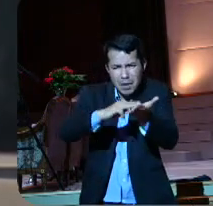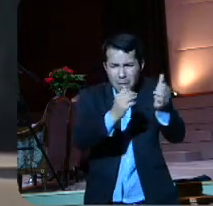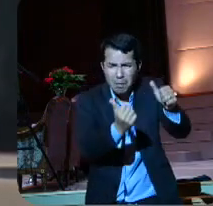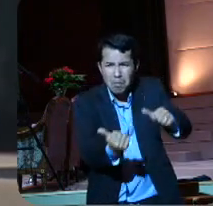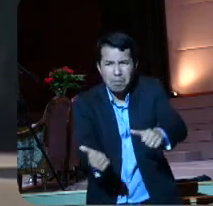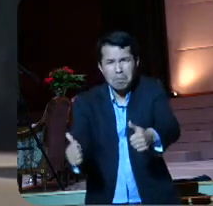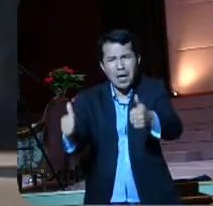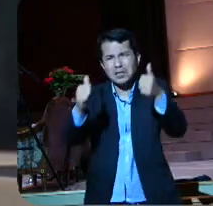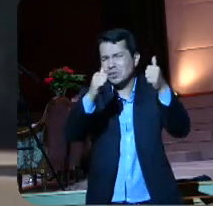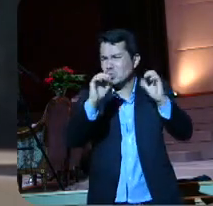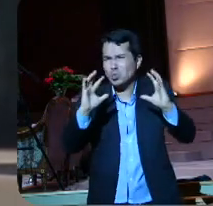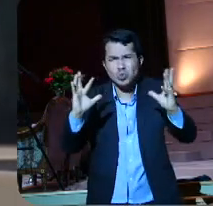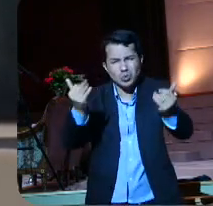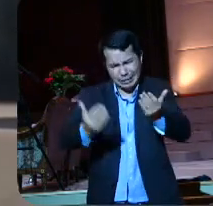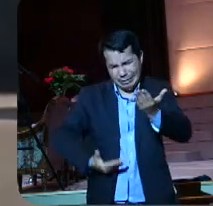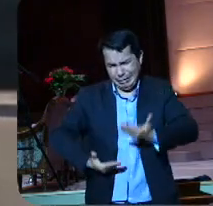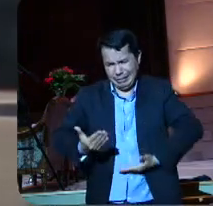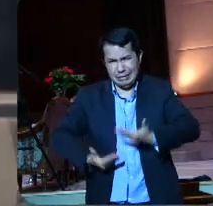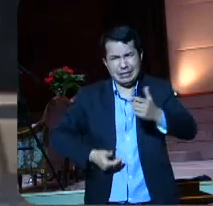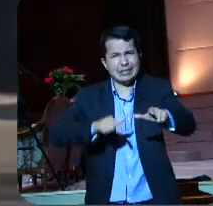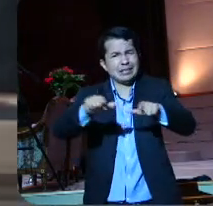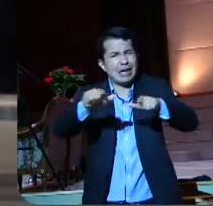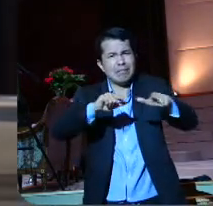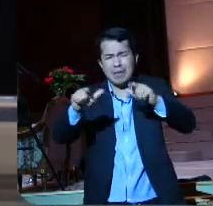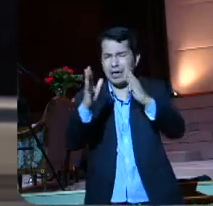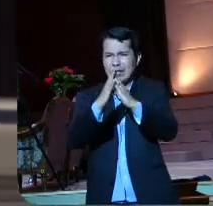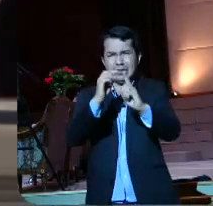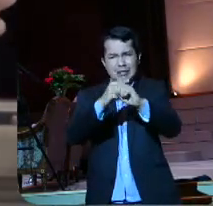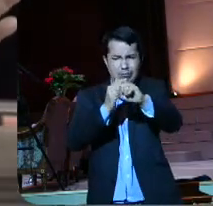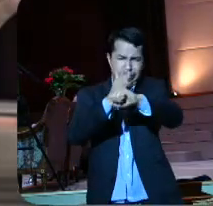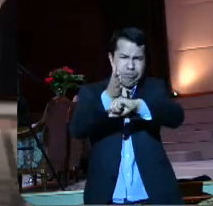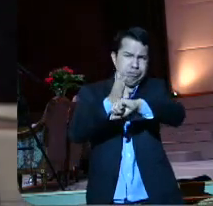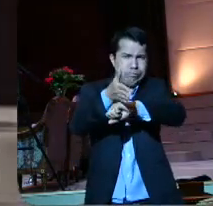dEle. Será que você está pronto para isso?